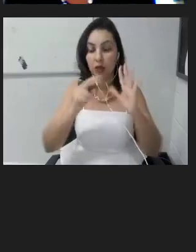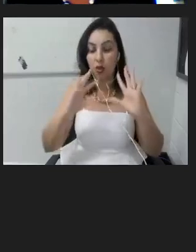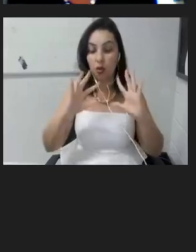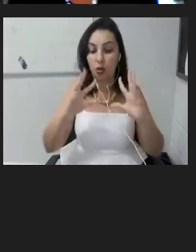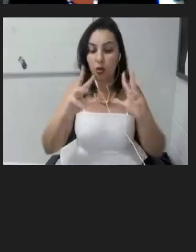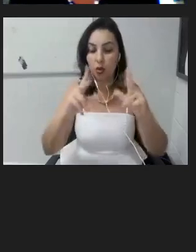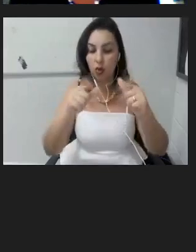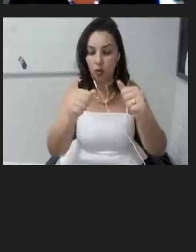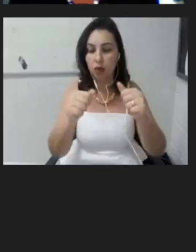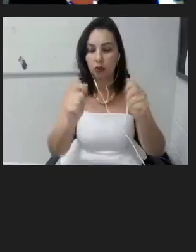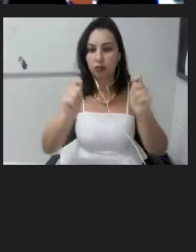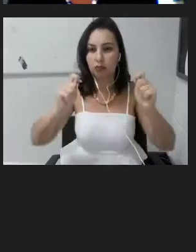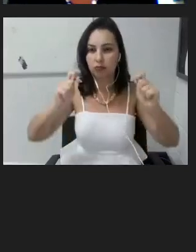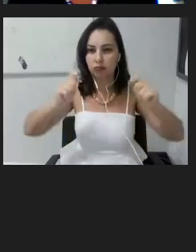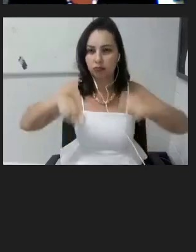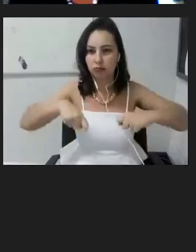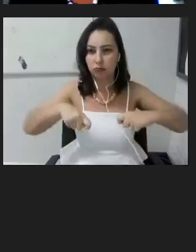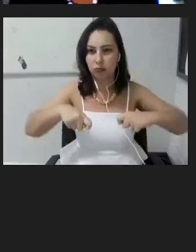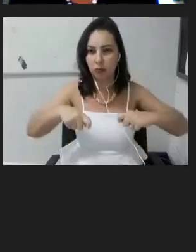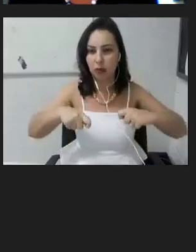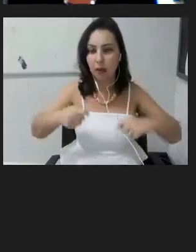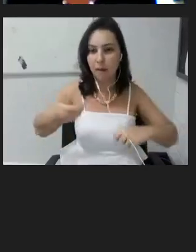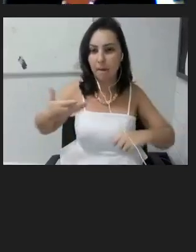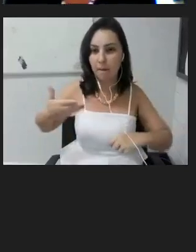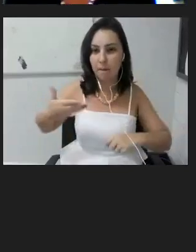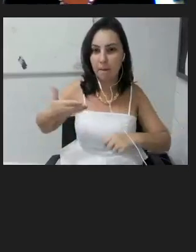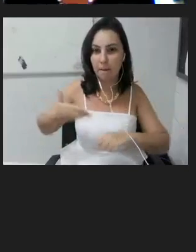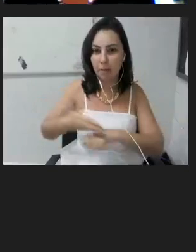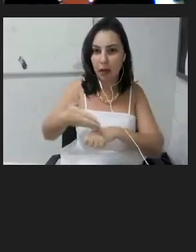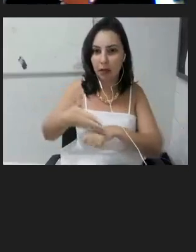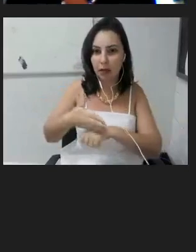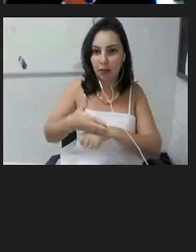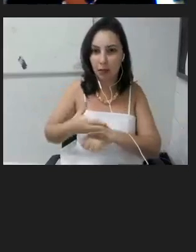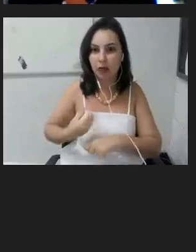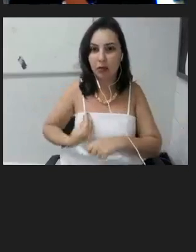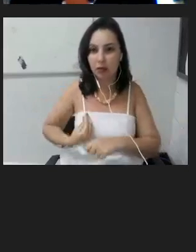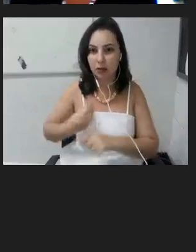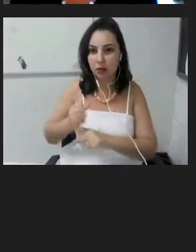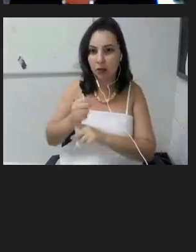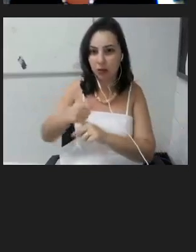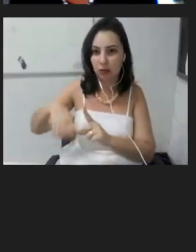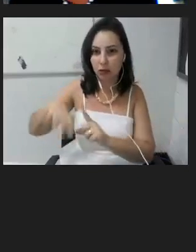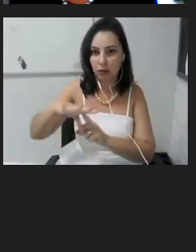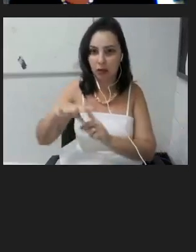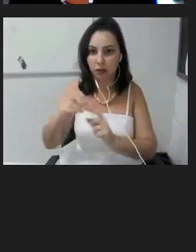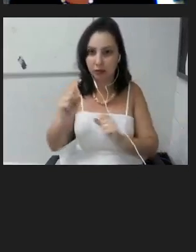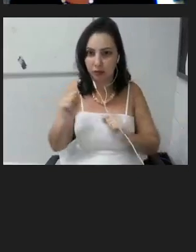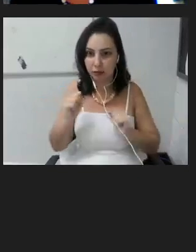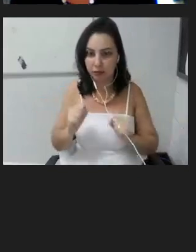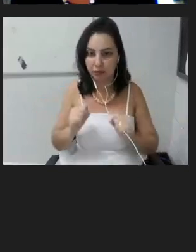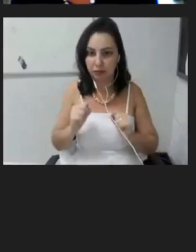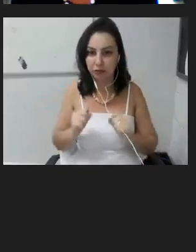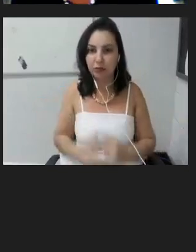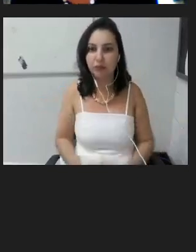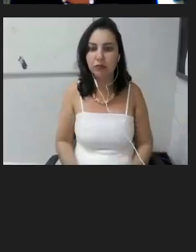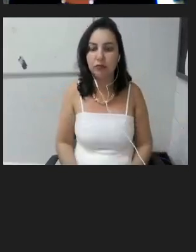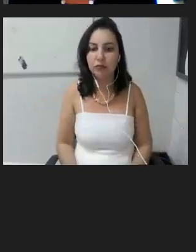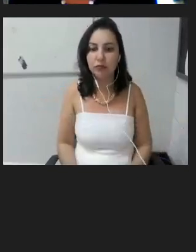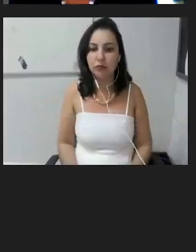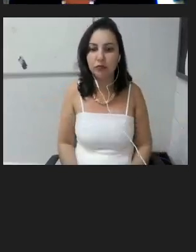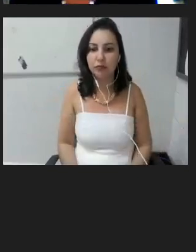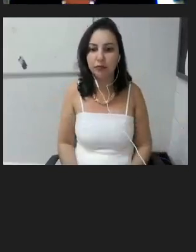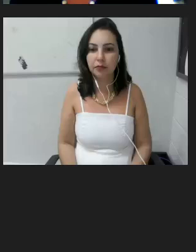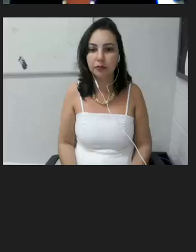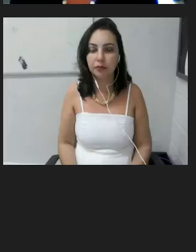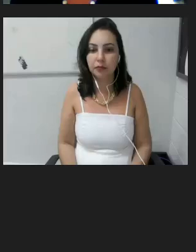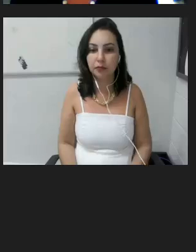vão possibilitar uma participação ativa na nossa sociedade. Continuando aqui, existe aqui